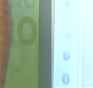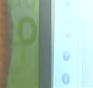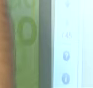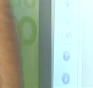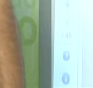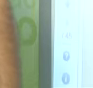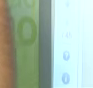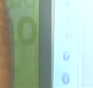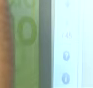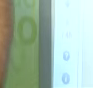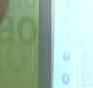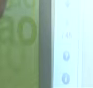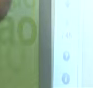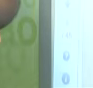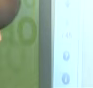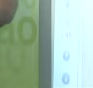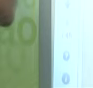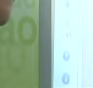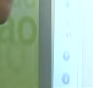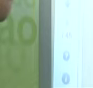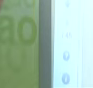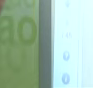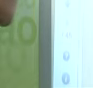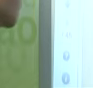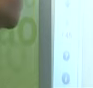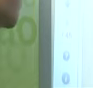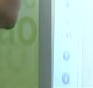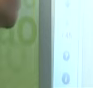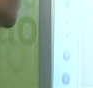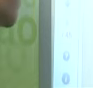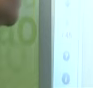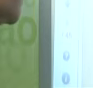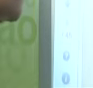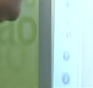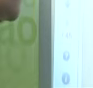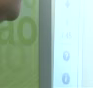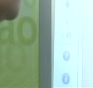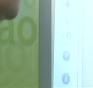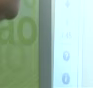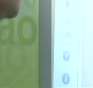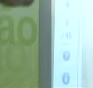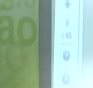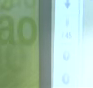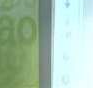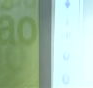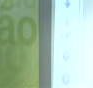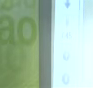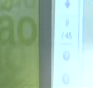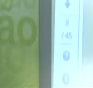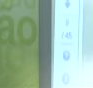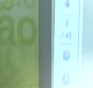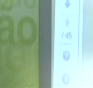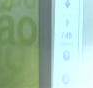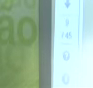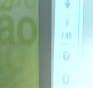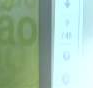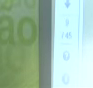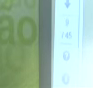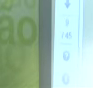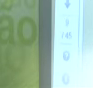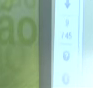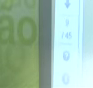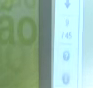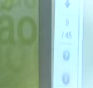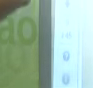fazer? Botar na boca, porque ele está querendo aprender. Não é que aquilo é gostoso. O cérebro manda os sentidos dele, ele tem